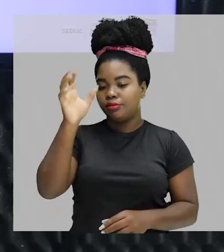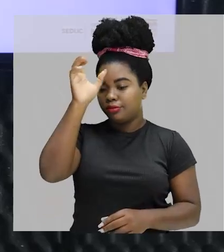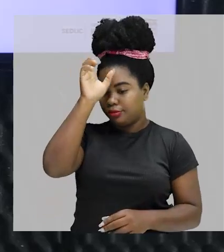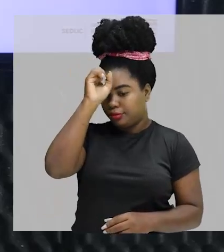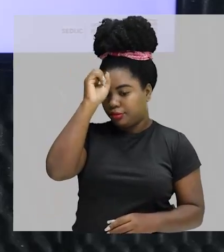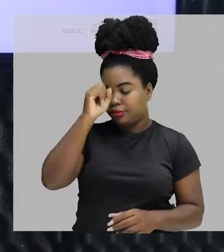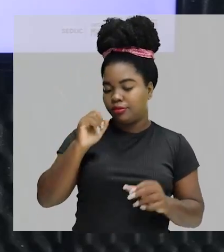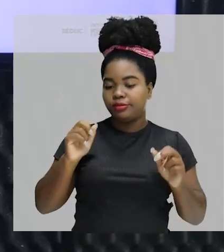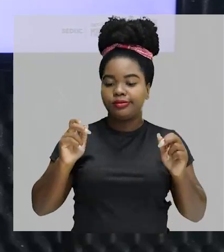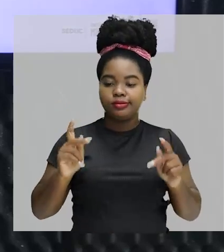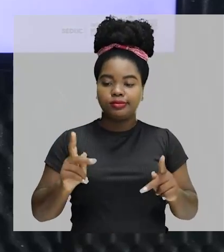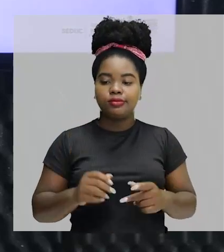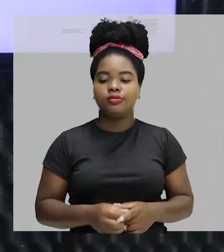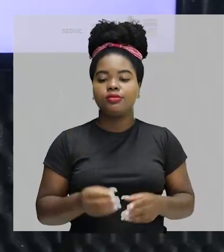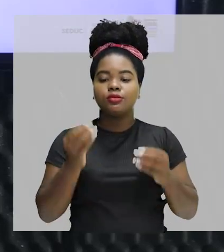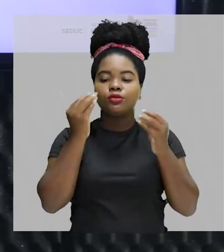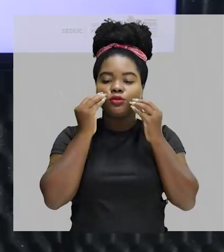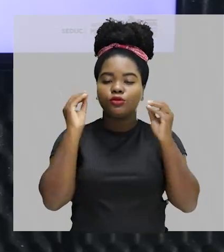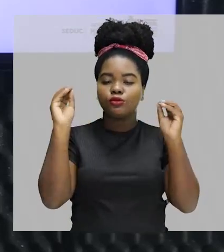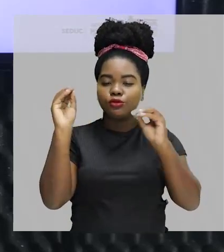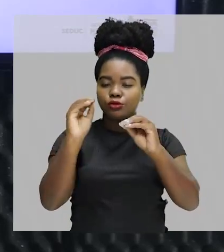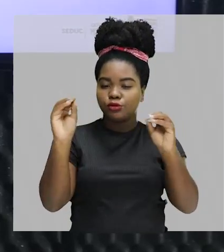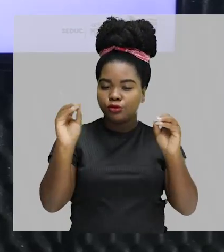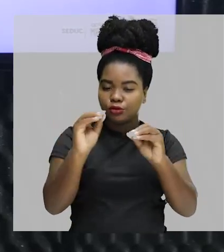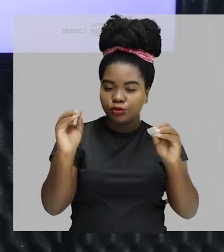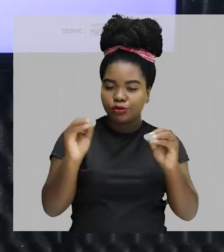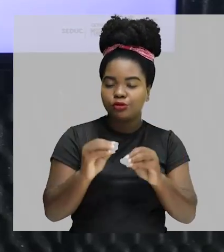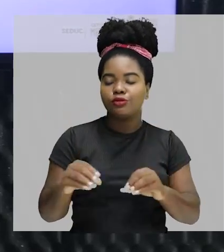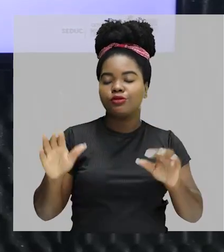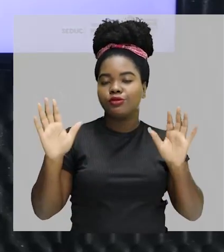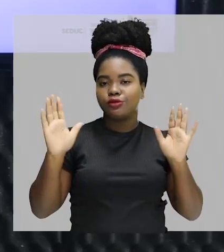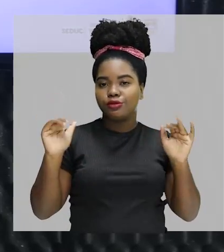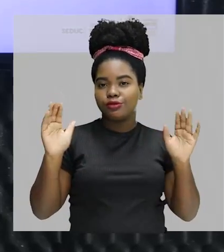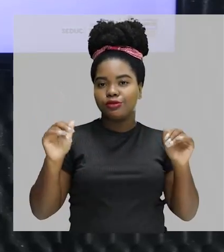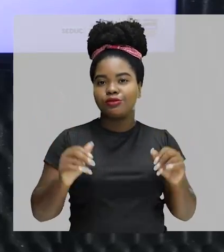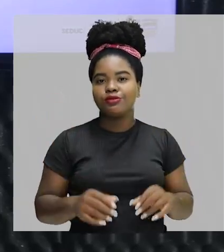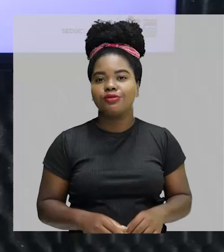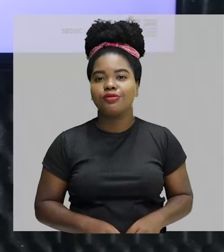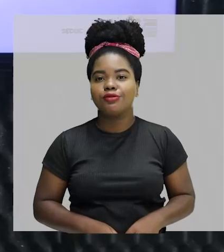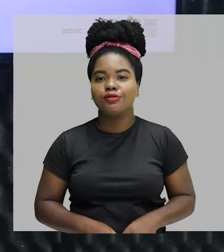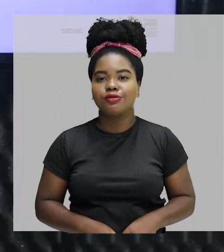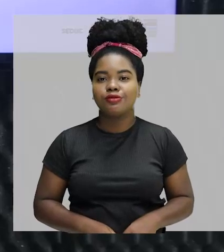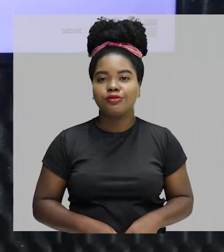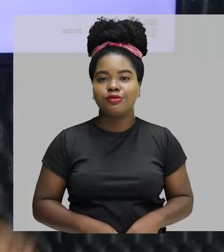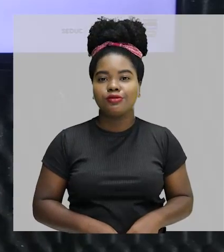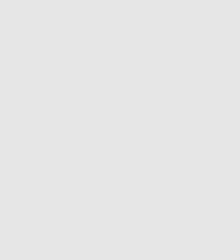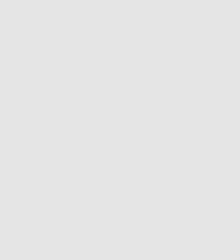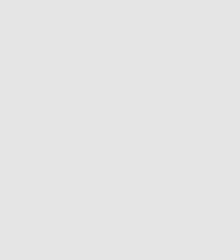compreendido, tá? Um beijão para vocês e até a próxima aula. Tchau, tchau!